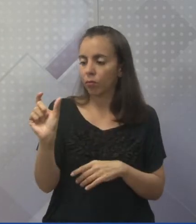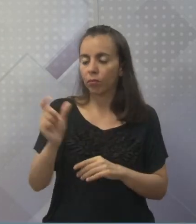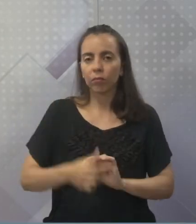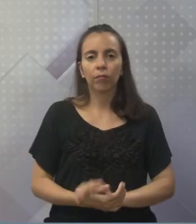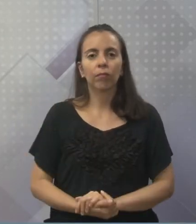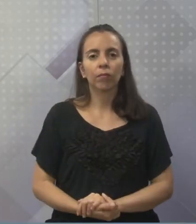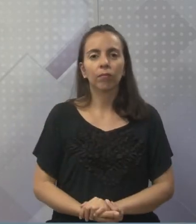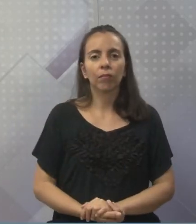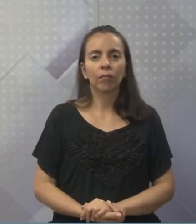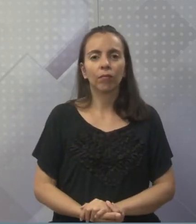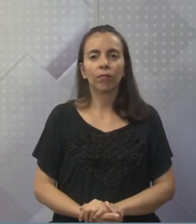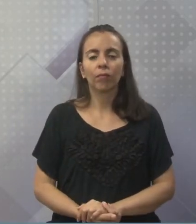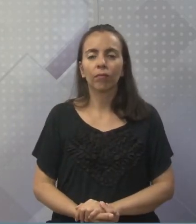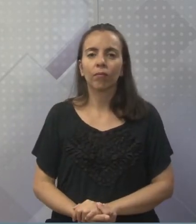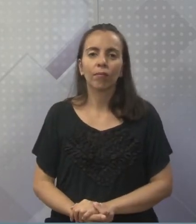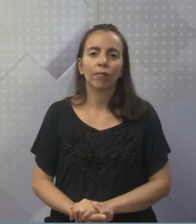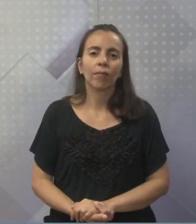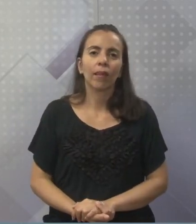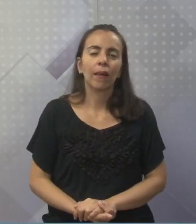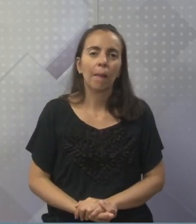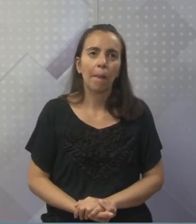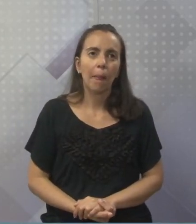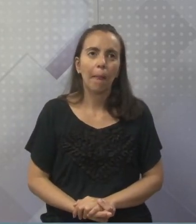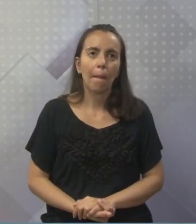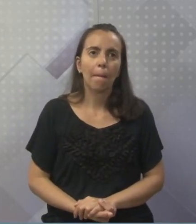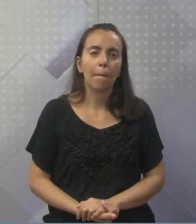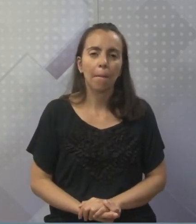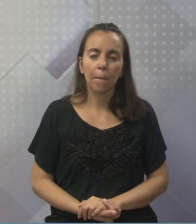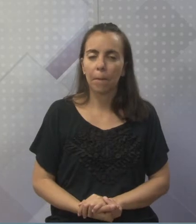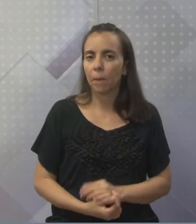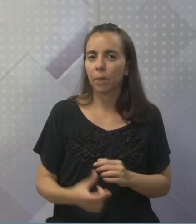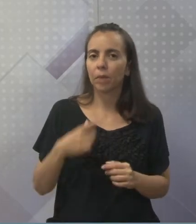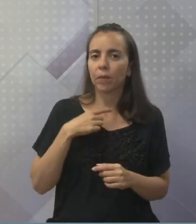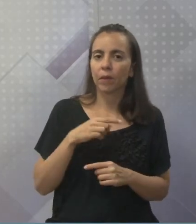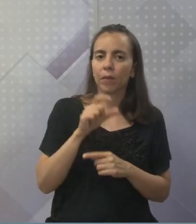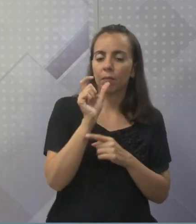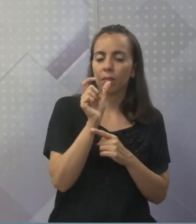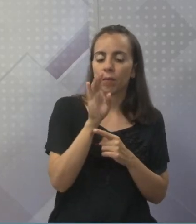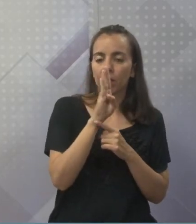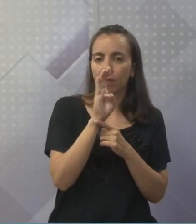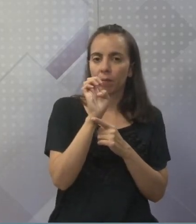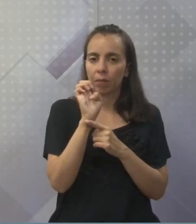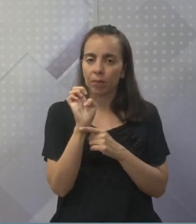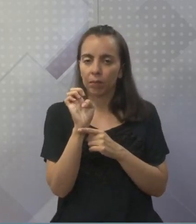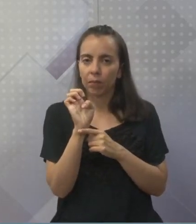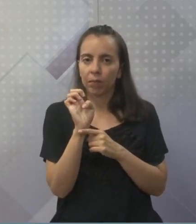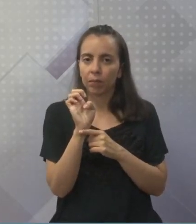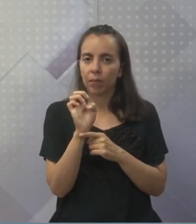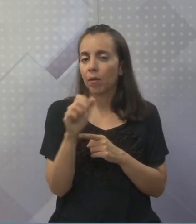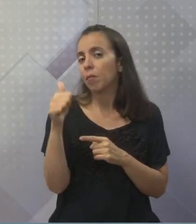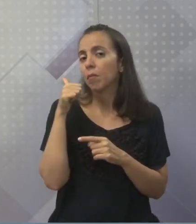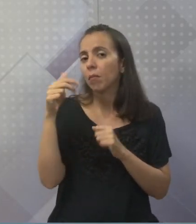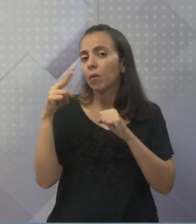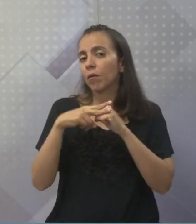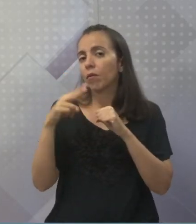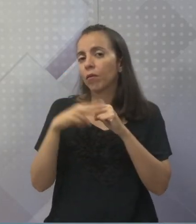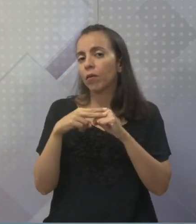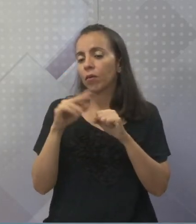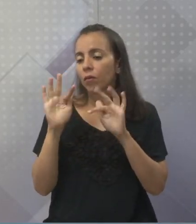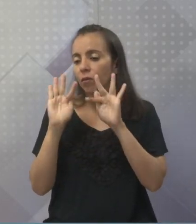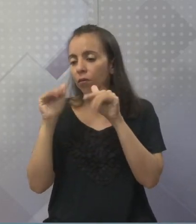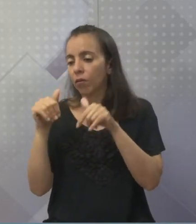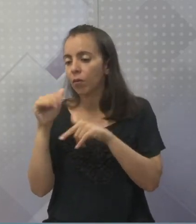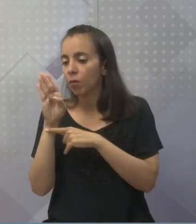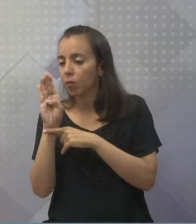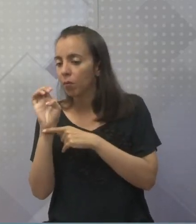assim. Então, quando vier o be na frase, o primeiro verbo lá no finalzinho, você